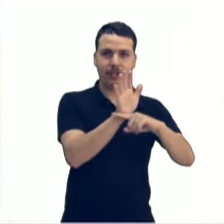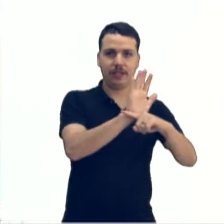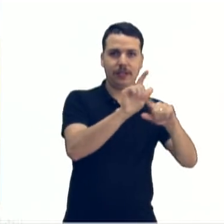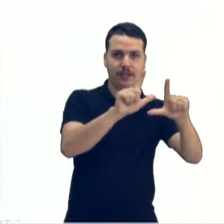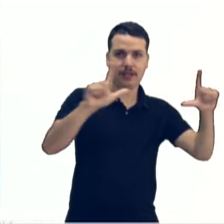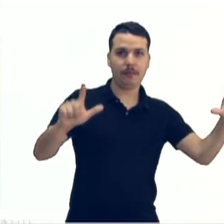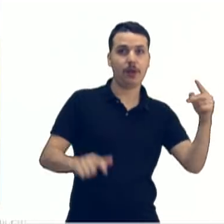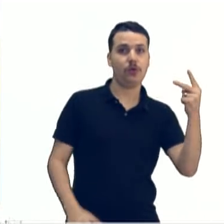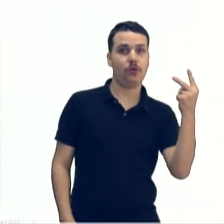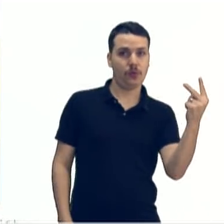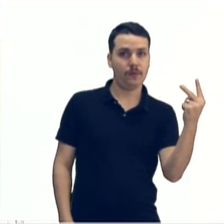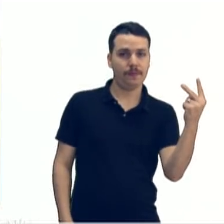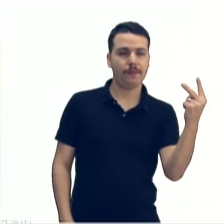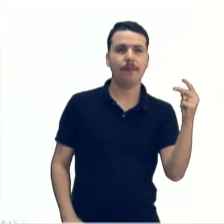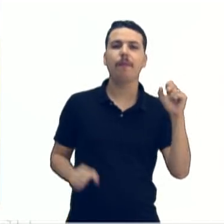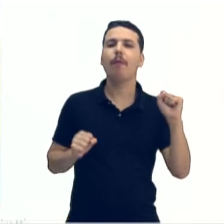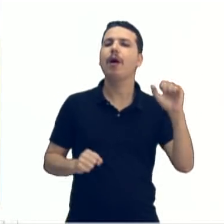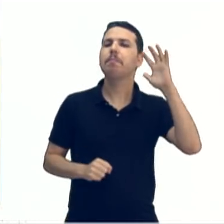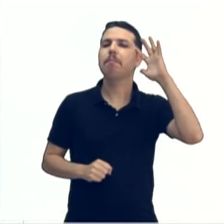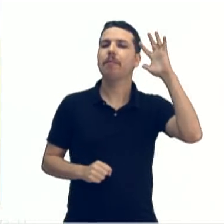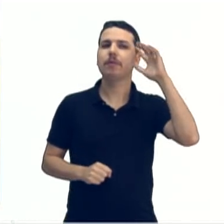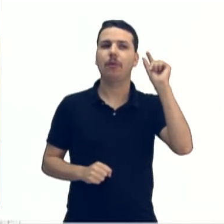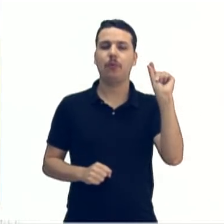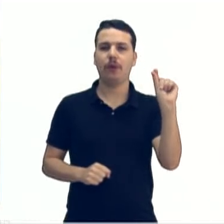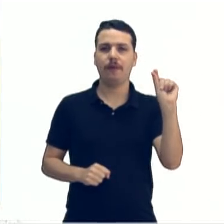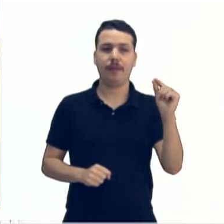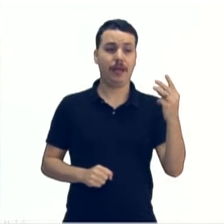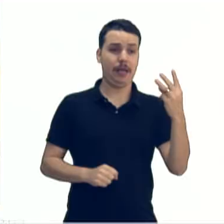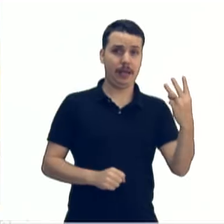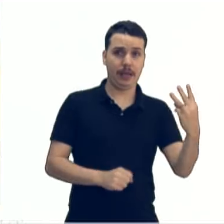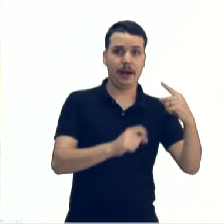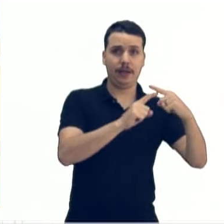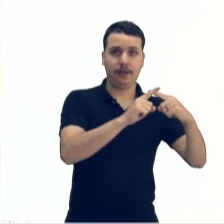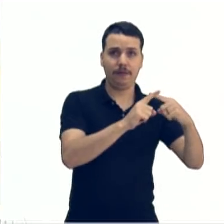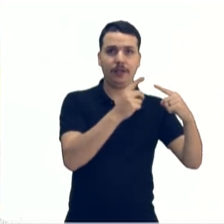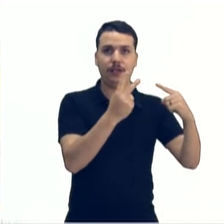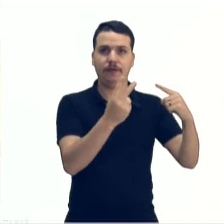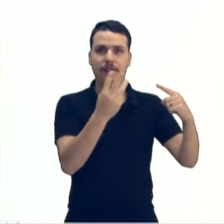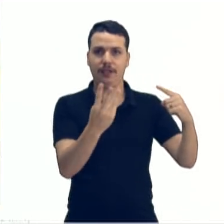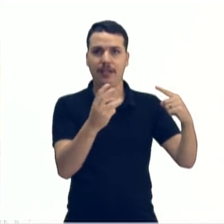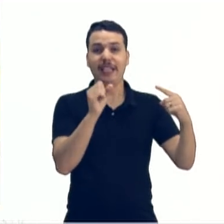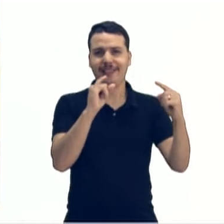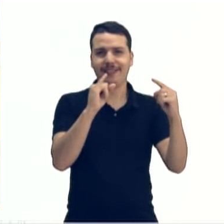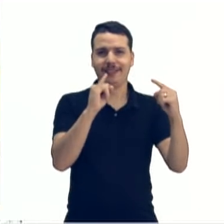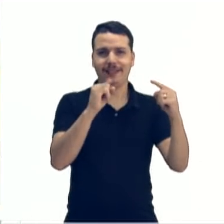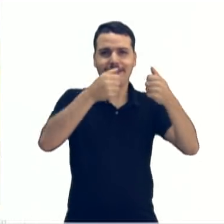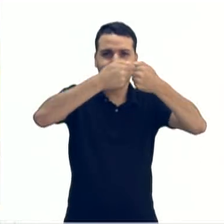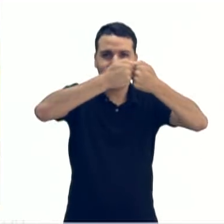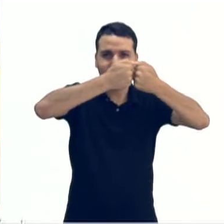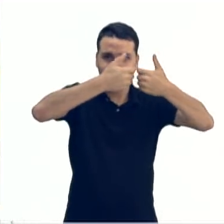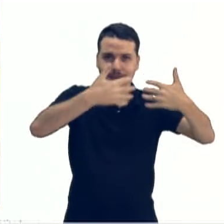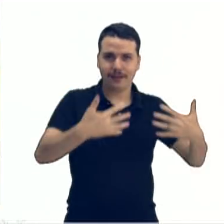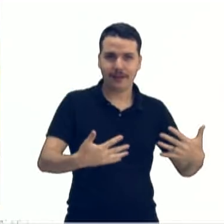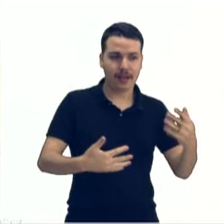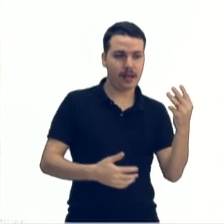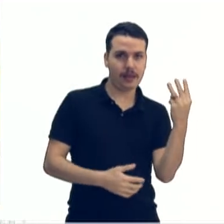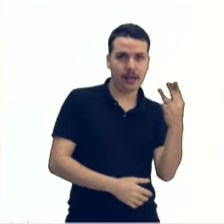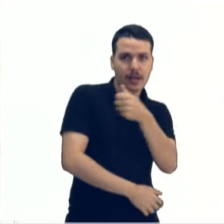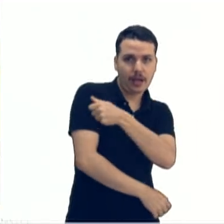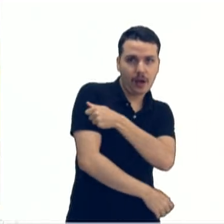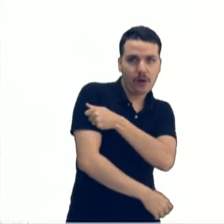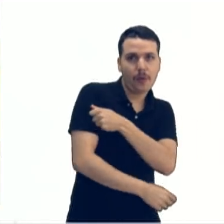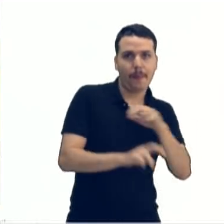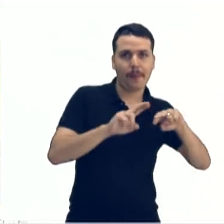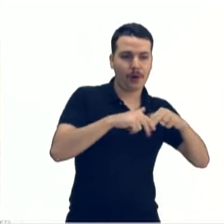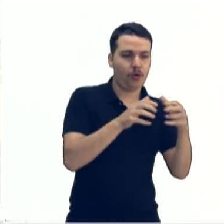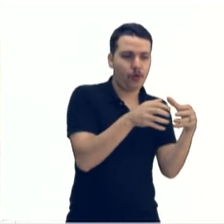2, eu posso pensar em quê? 3 vezes 23, se eu decompor o 69 nas 3 alunos, que são grupos de